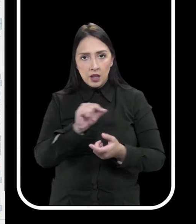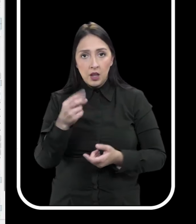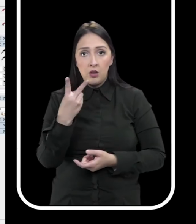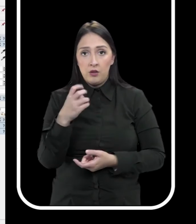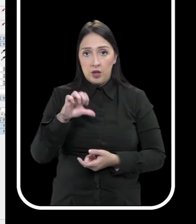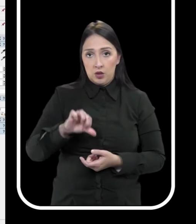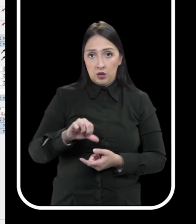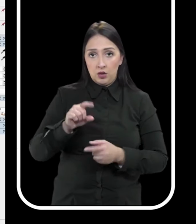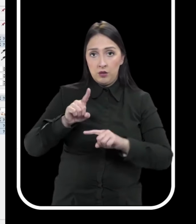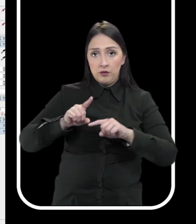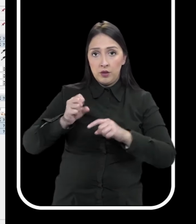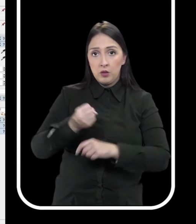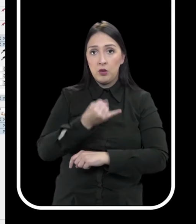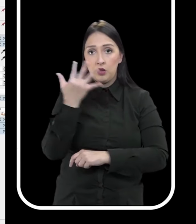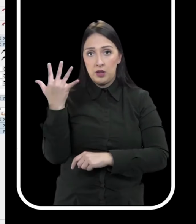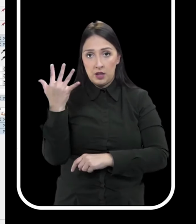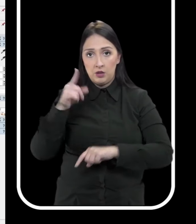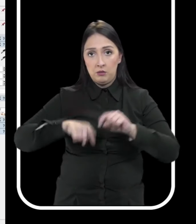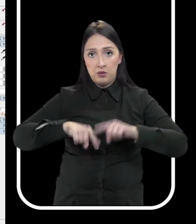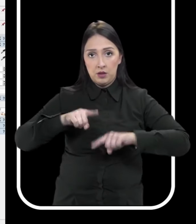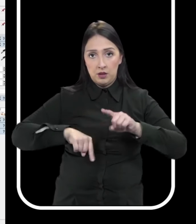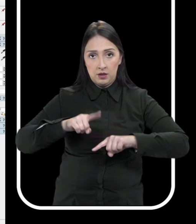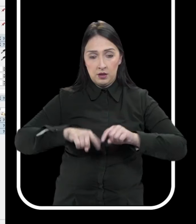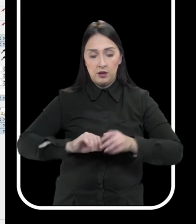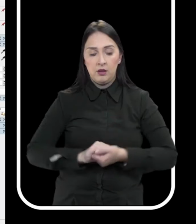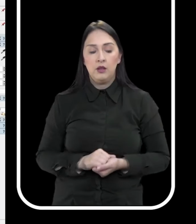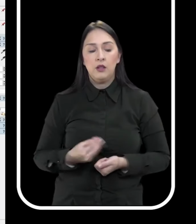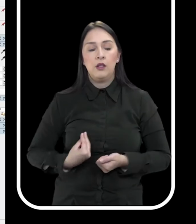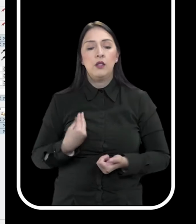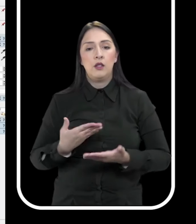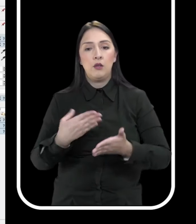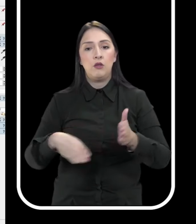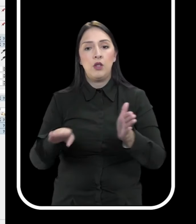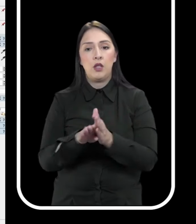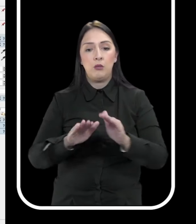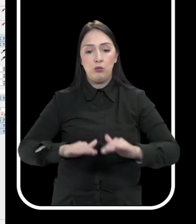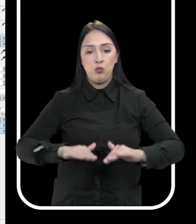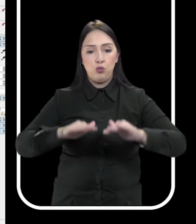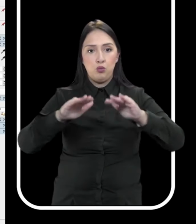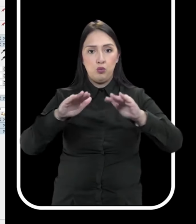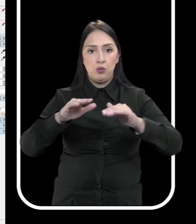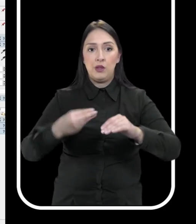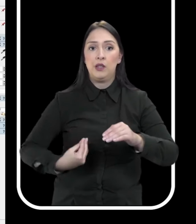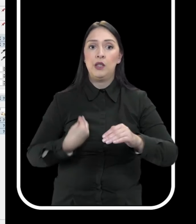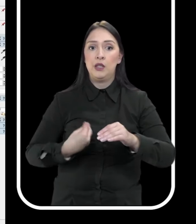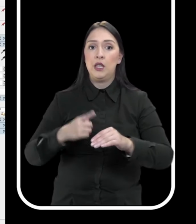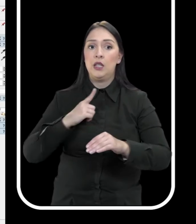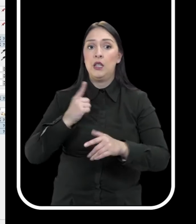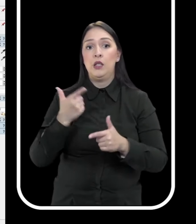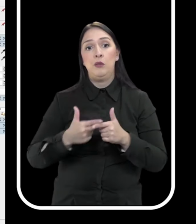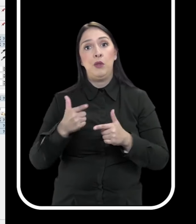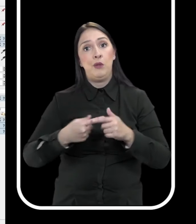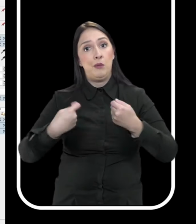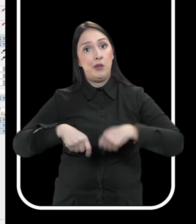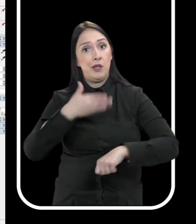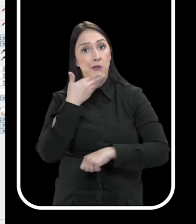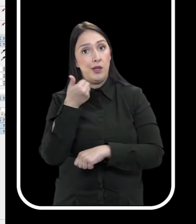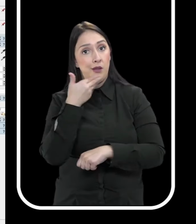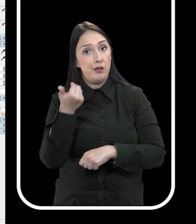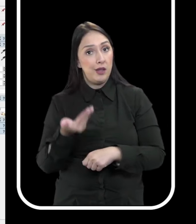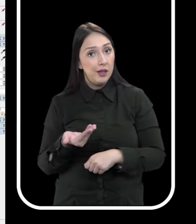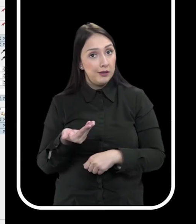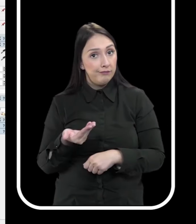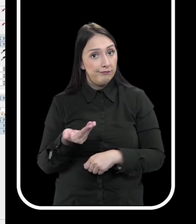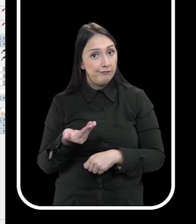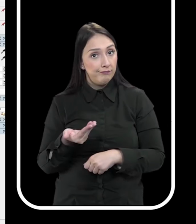saíram 29 itens, né? Então, os materiais estão chegando. Está formando um gargalinho aqui, ó, professor Carlos. Temos que fazer uma melhoria